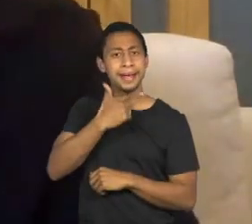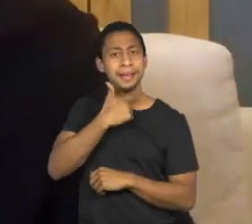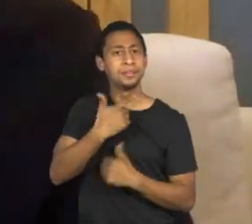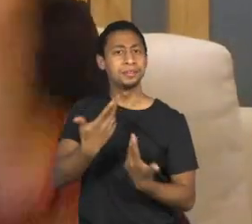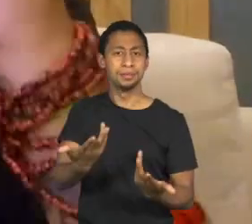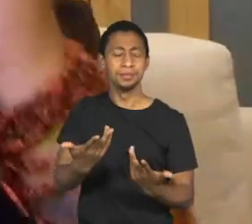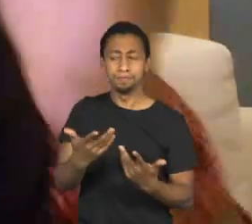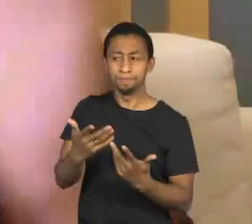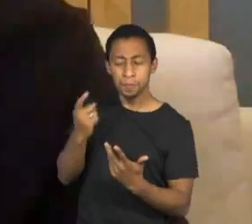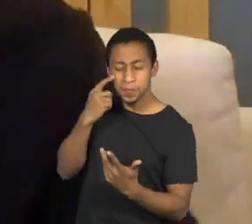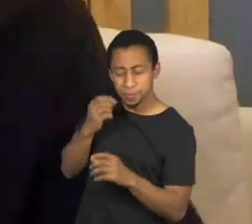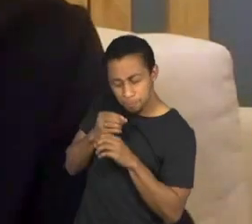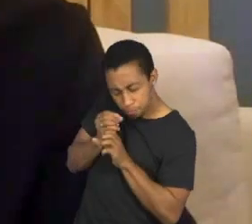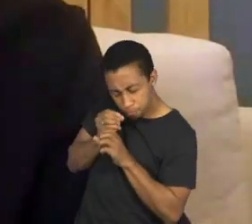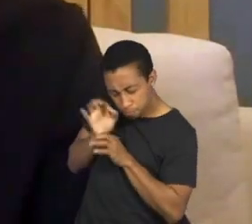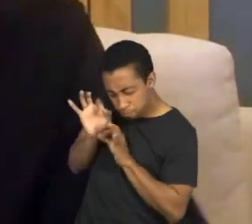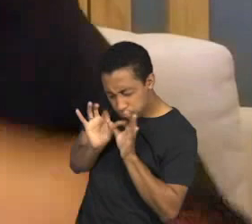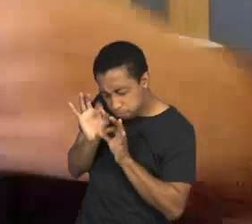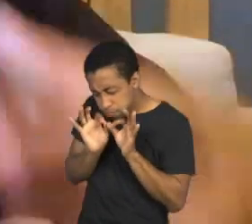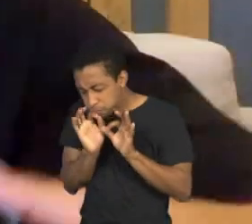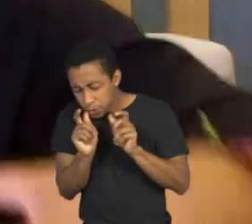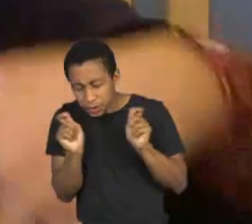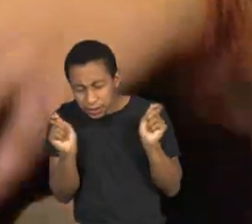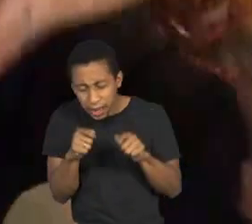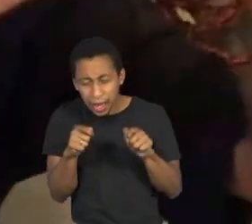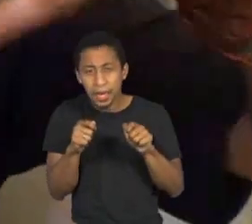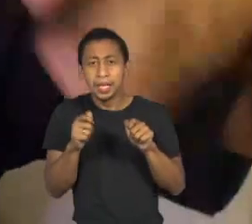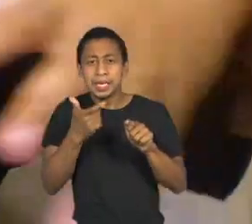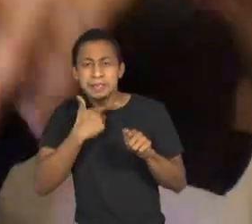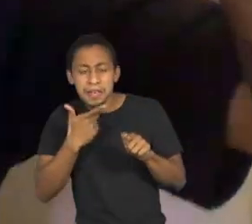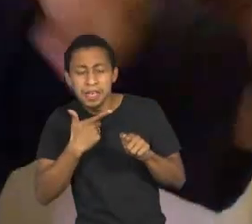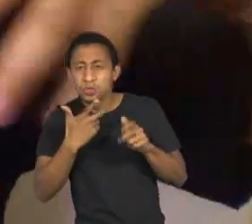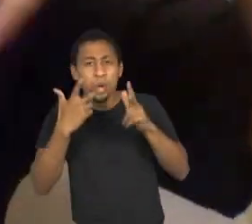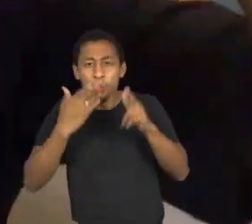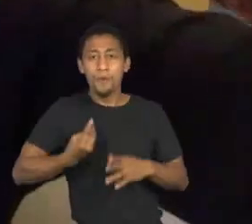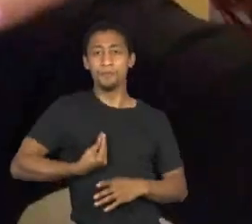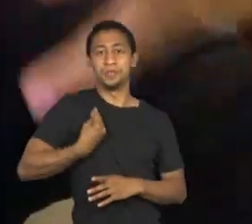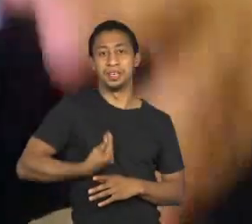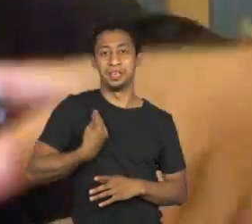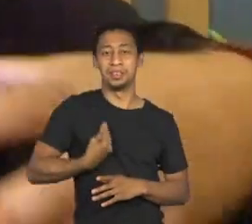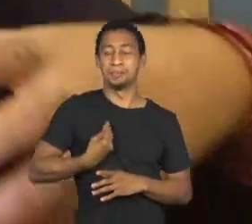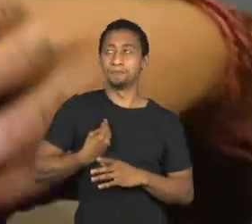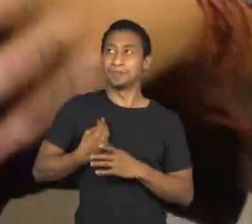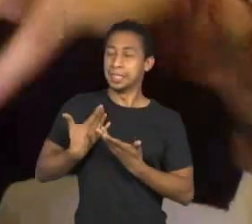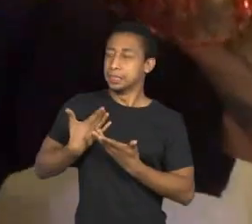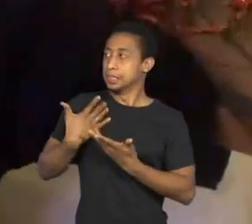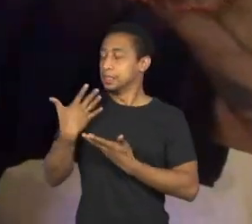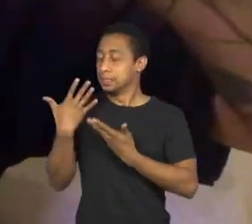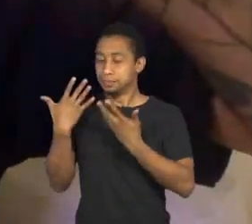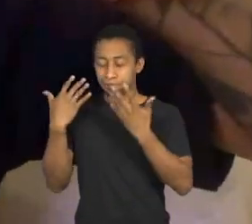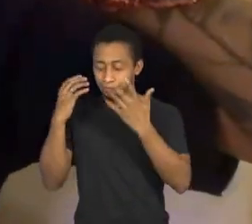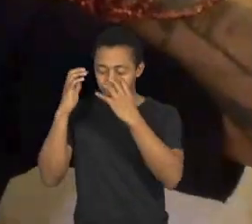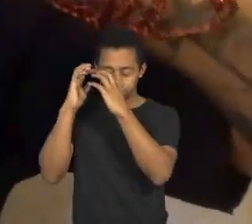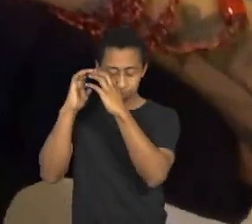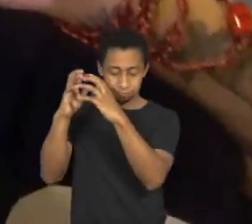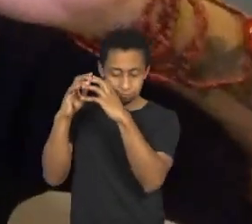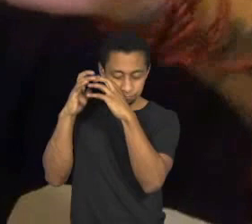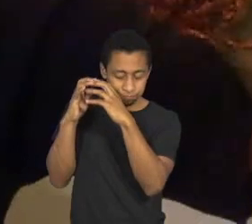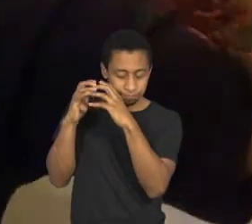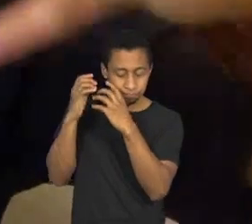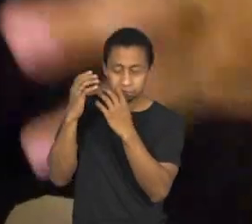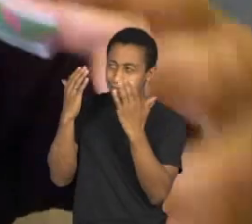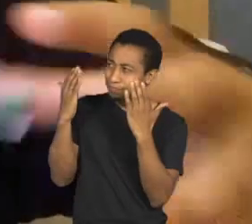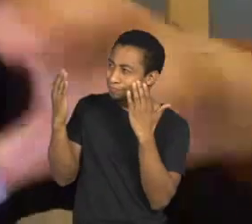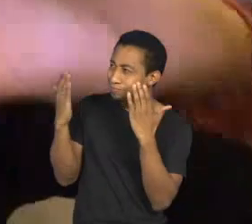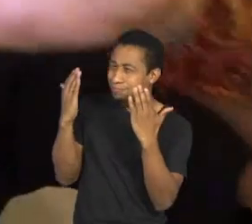vida. É nisso que eu me concentro, tá ligado? Então pra mim fazer queijo virou uma terapia muito louca de tipo assim, pensar, mano,